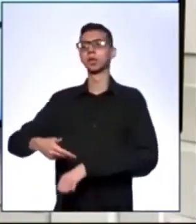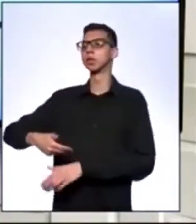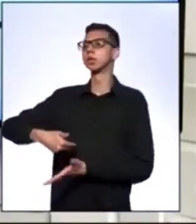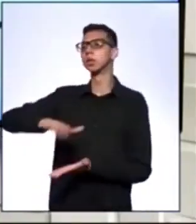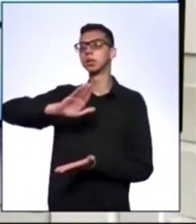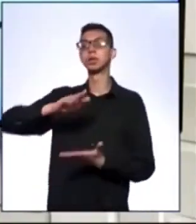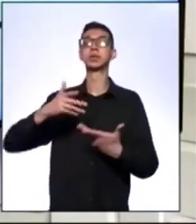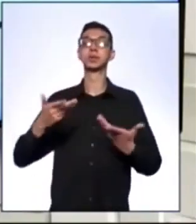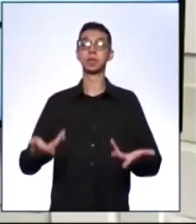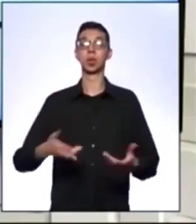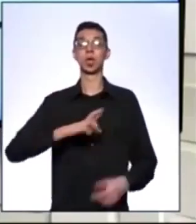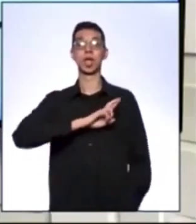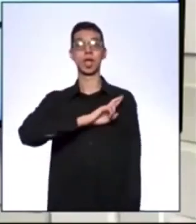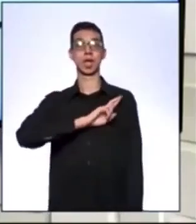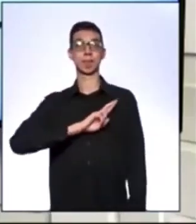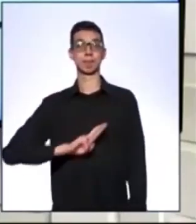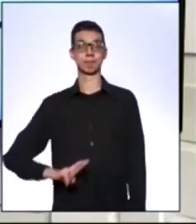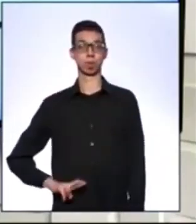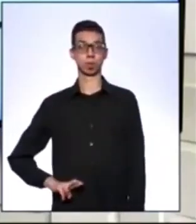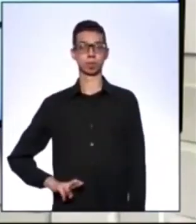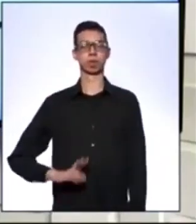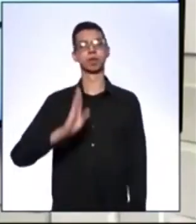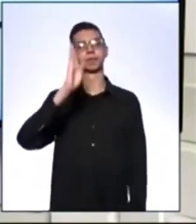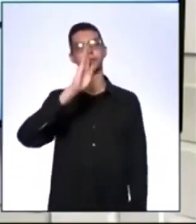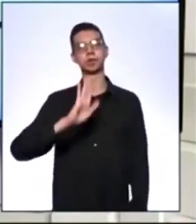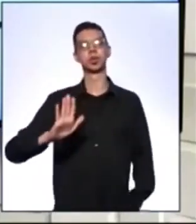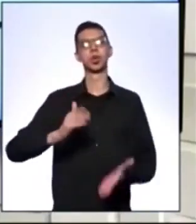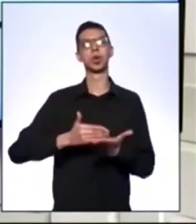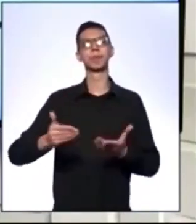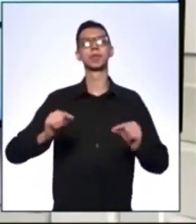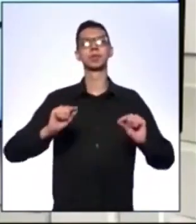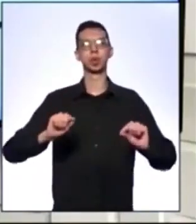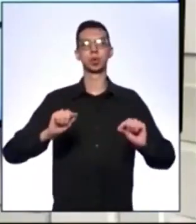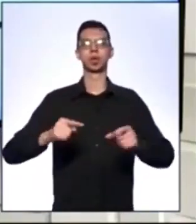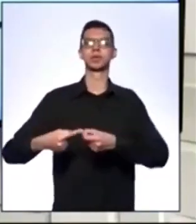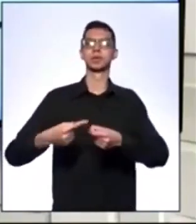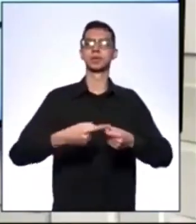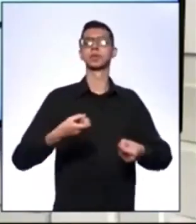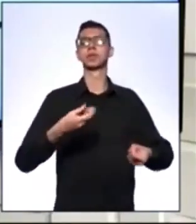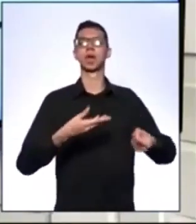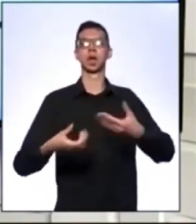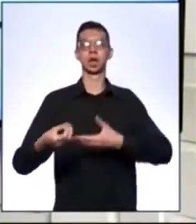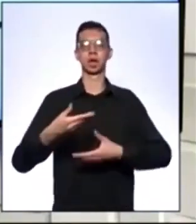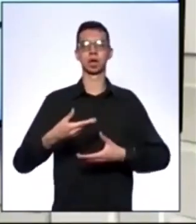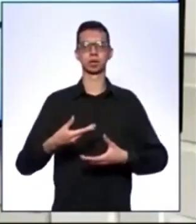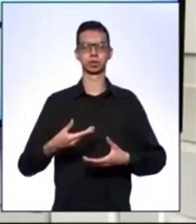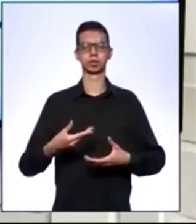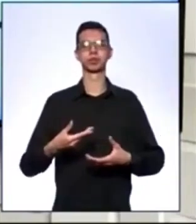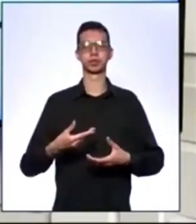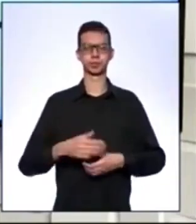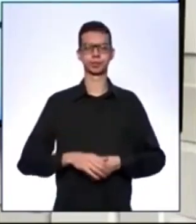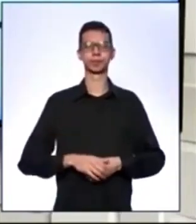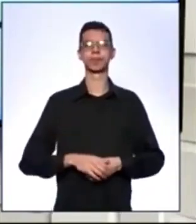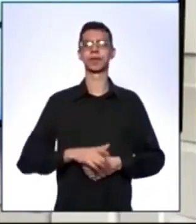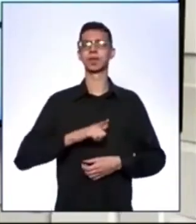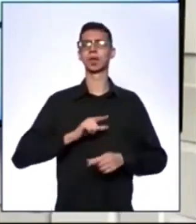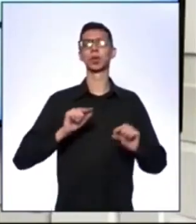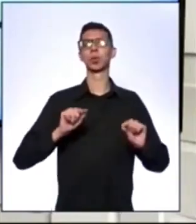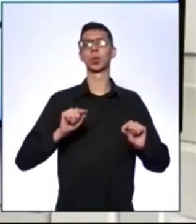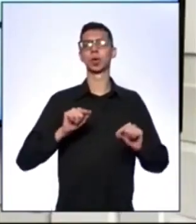grande movimento urbanístico de modernização da cidade, demolição de cortiço, alargamento de